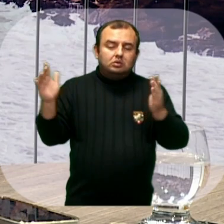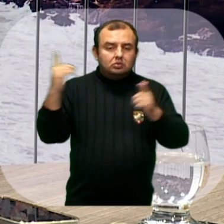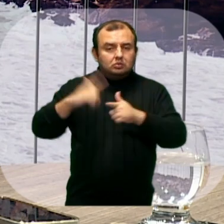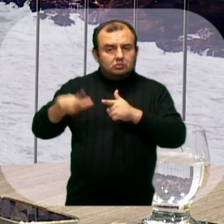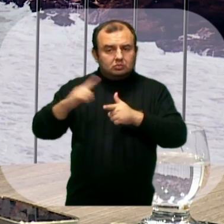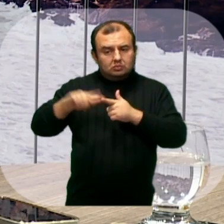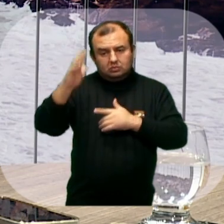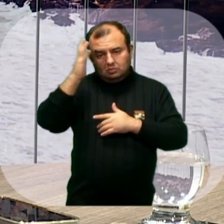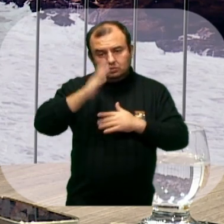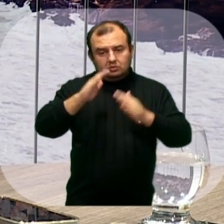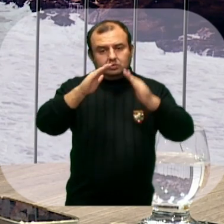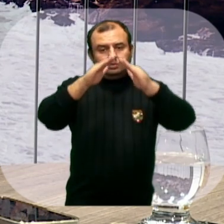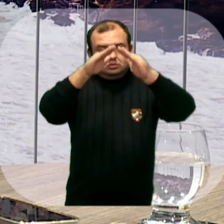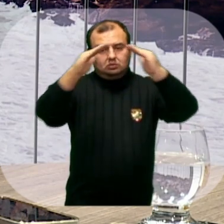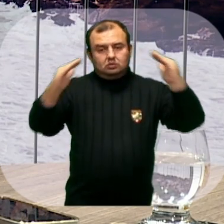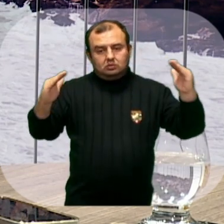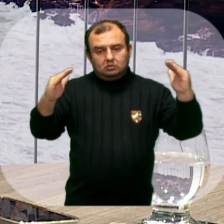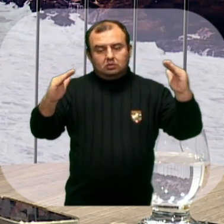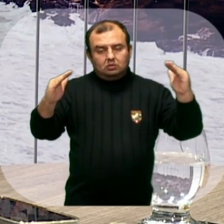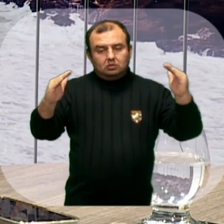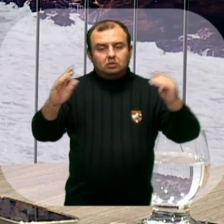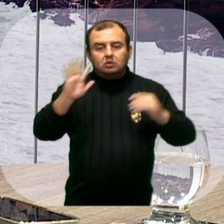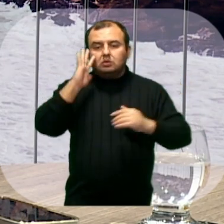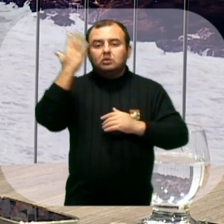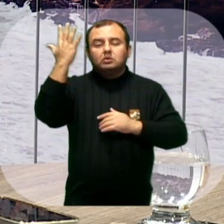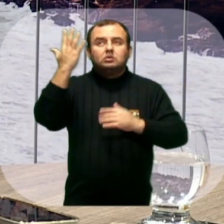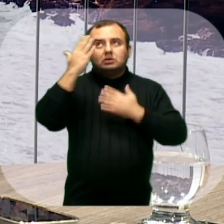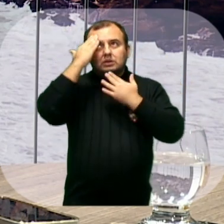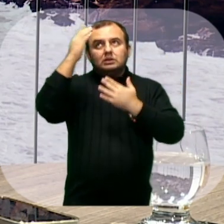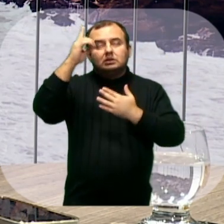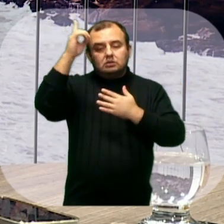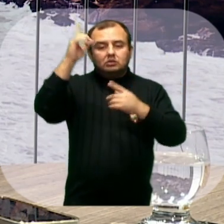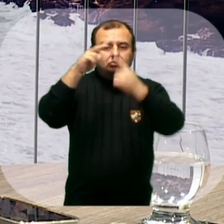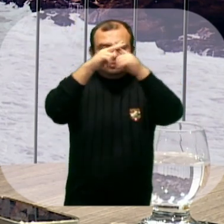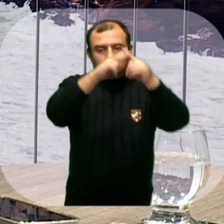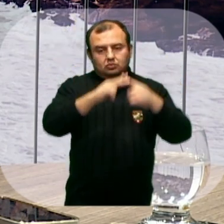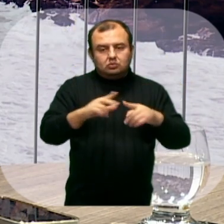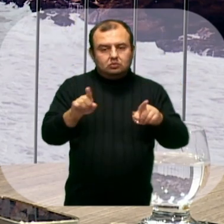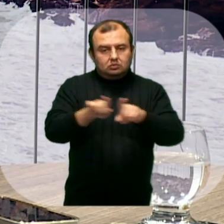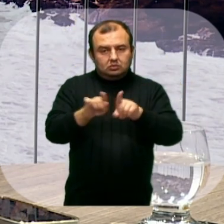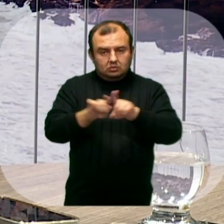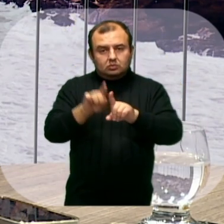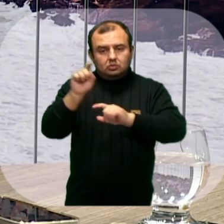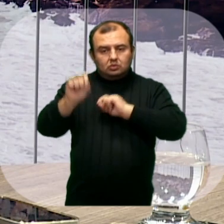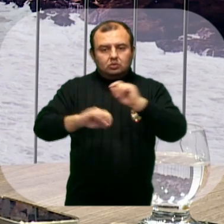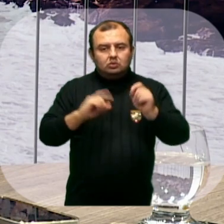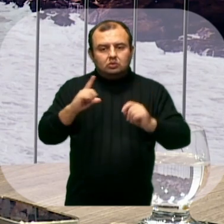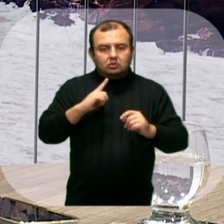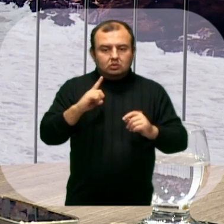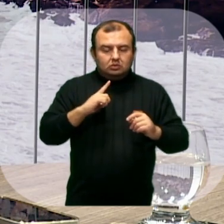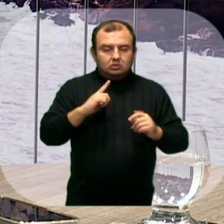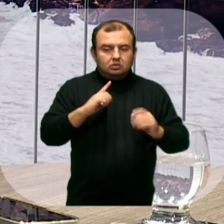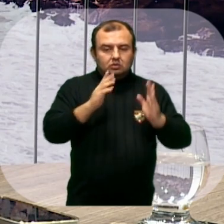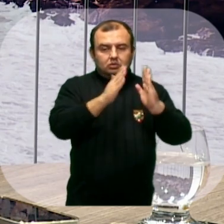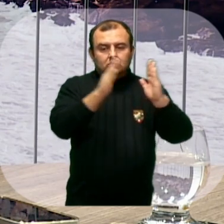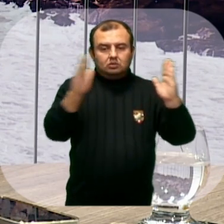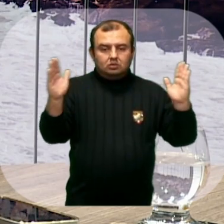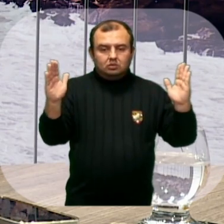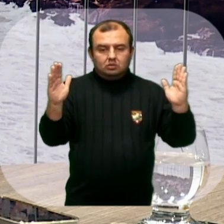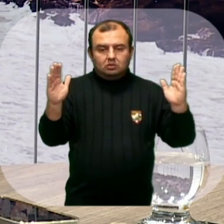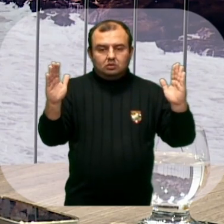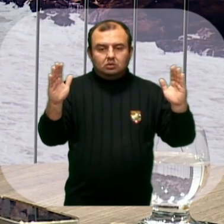muito sério no telhado, que nós estamos resolvendo agora, graças a Deus. E por conta disso, tinha até uma prateleira que tinha